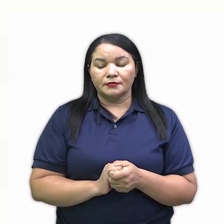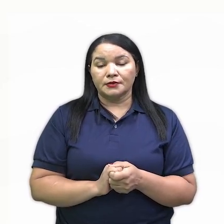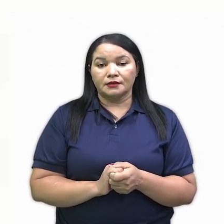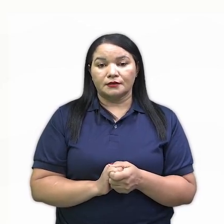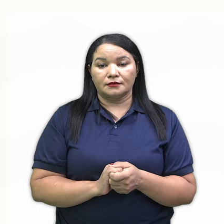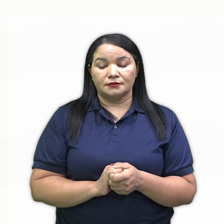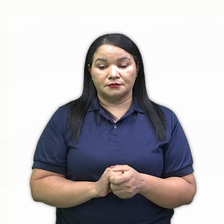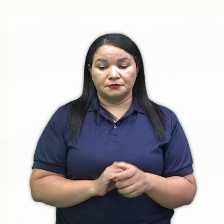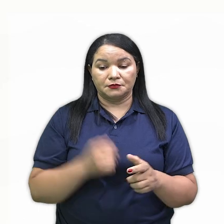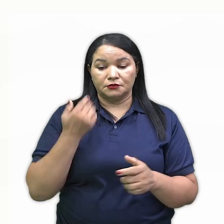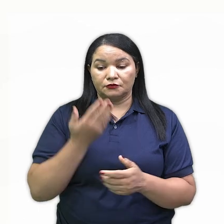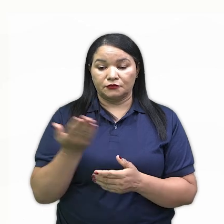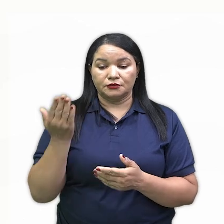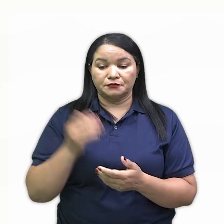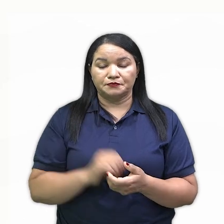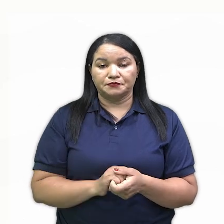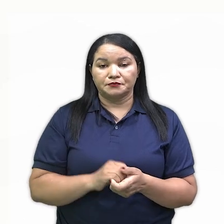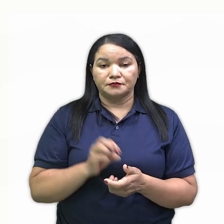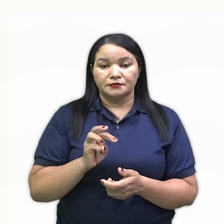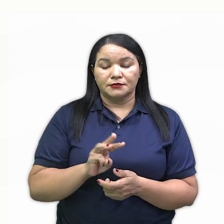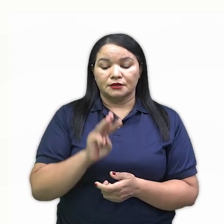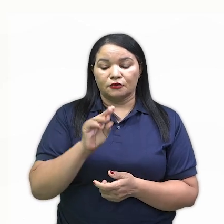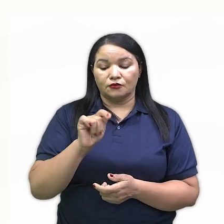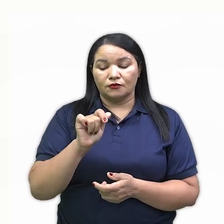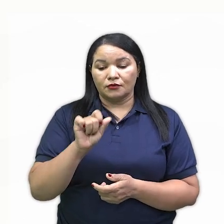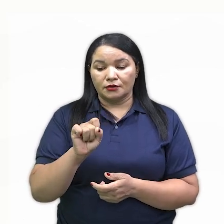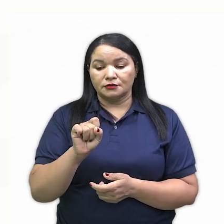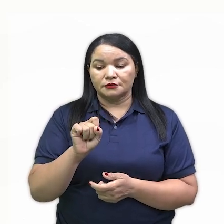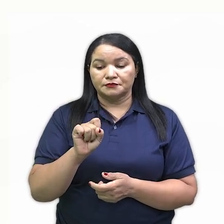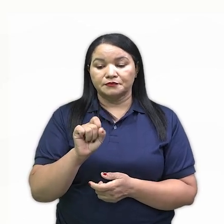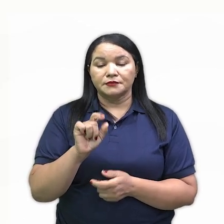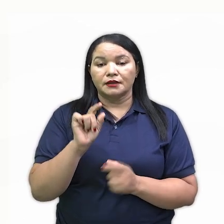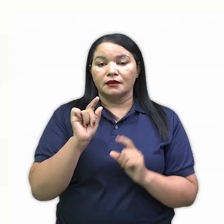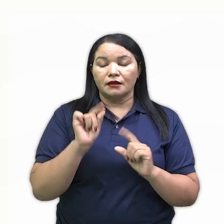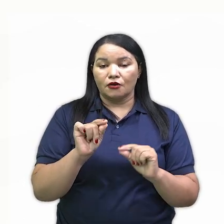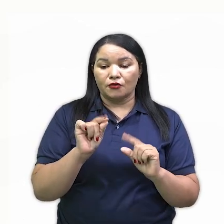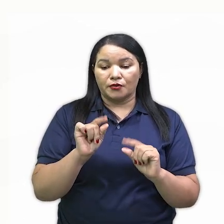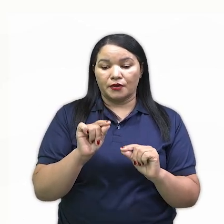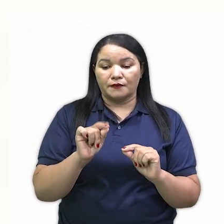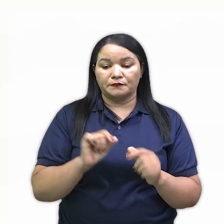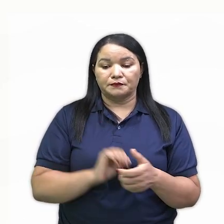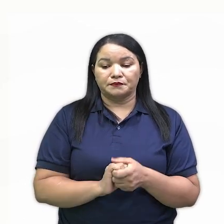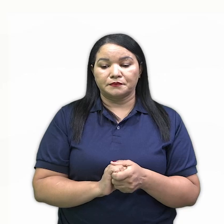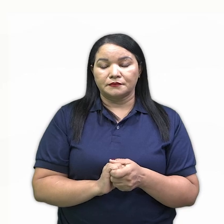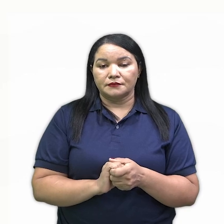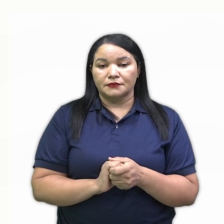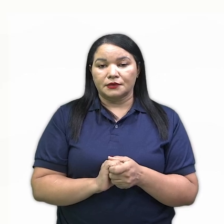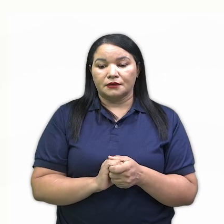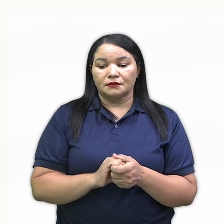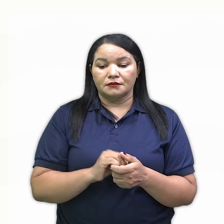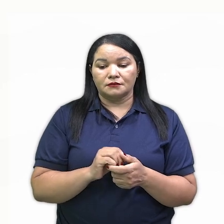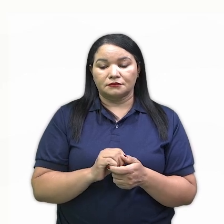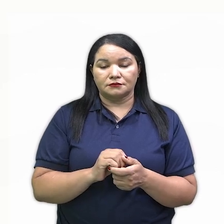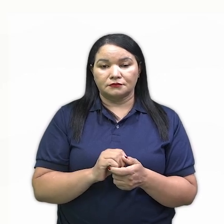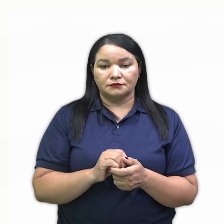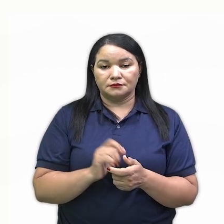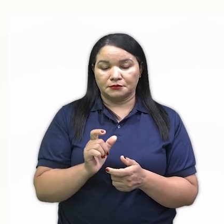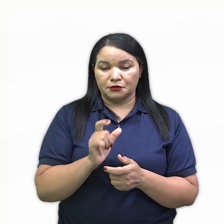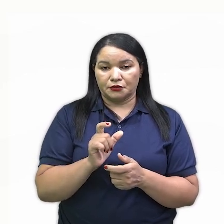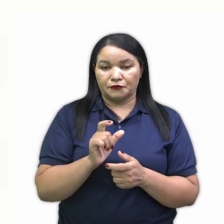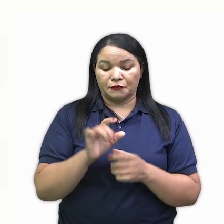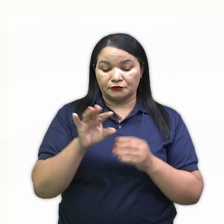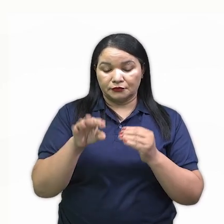Wasn't é a junção de was mais not. É